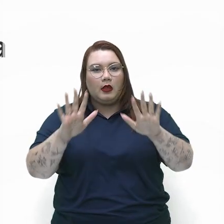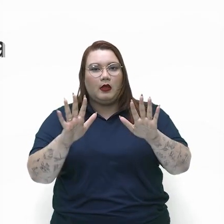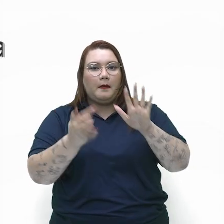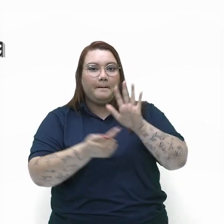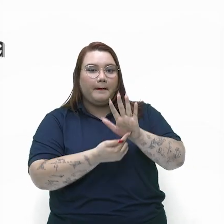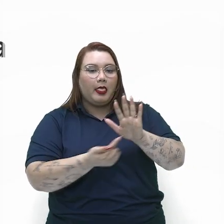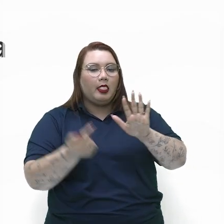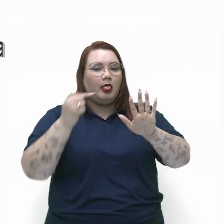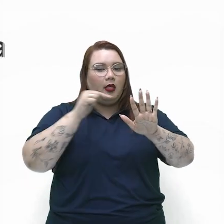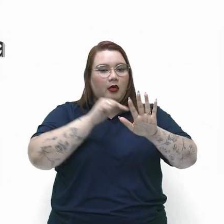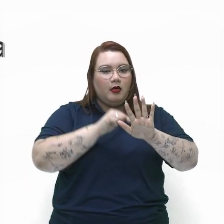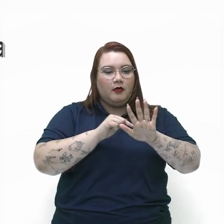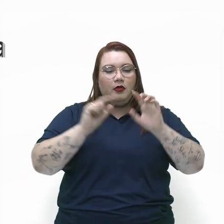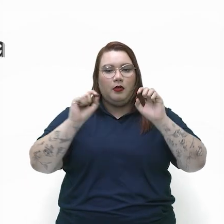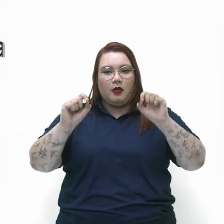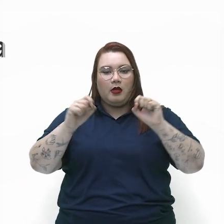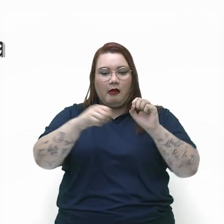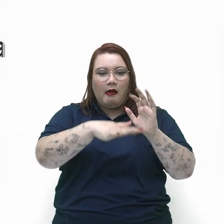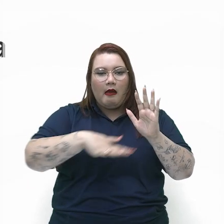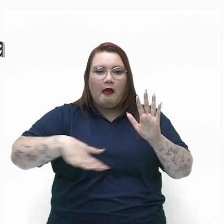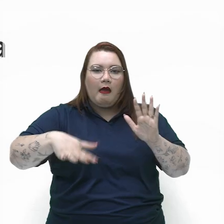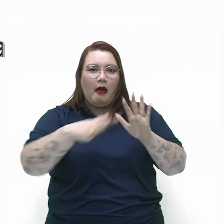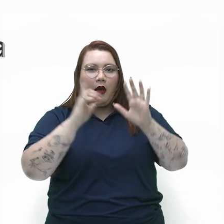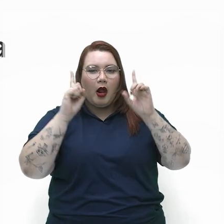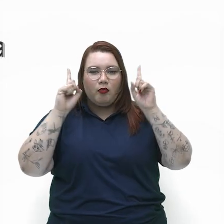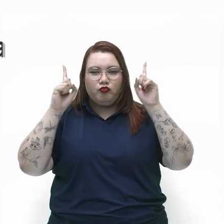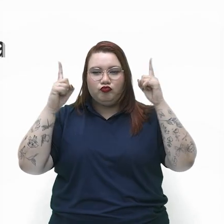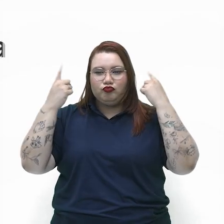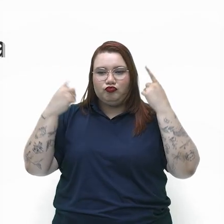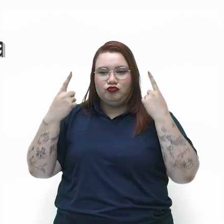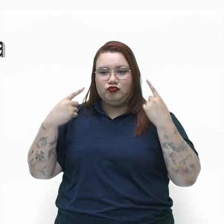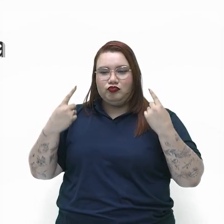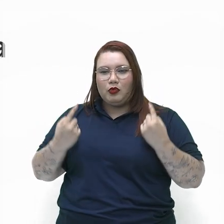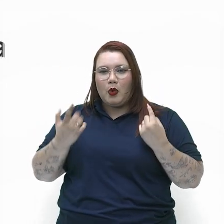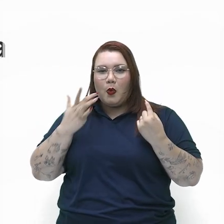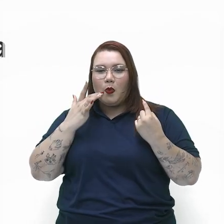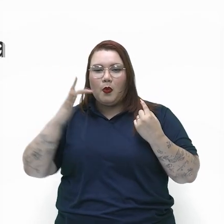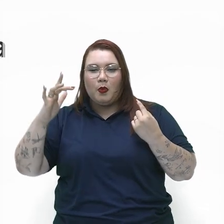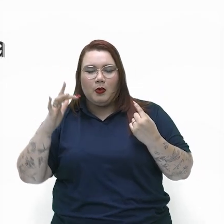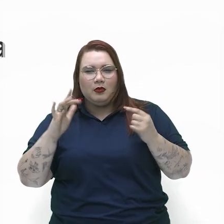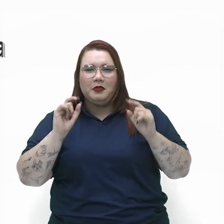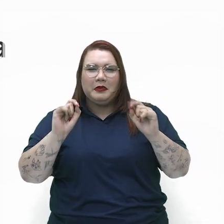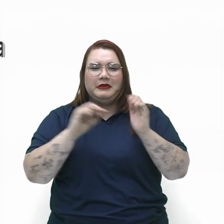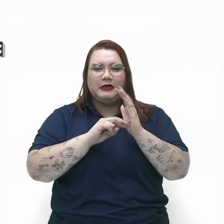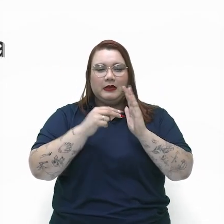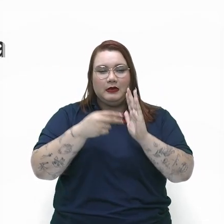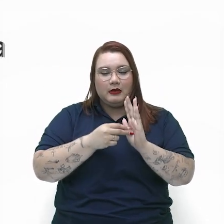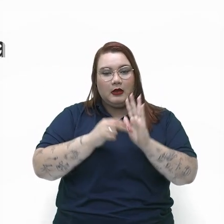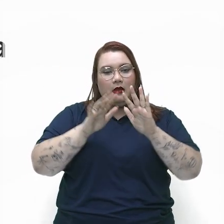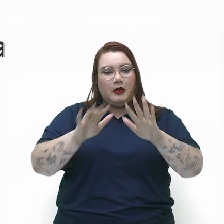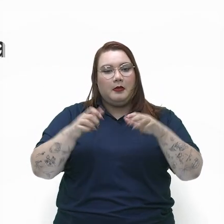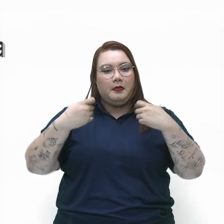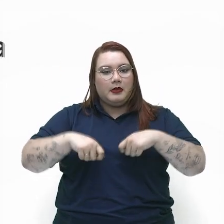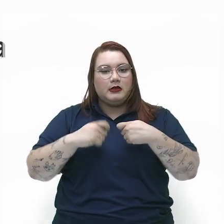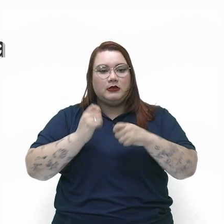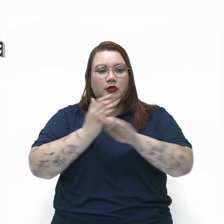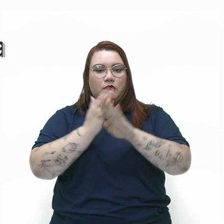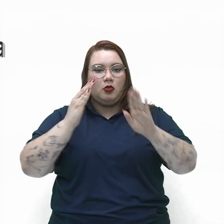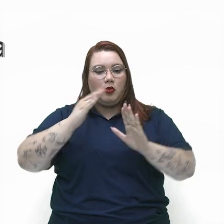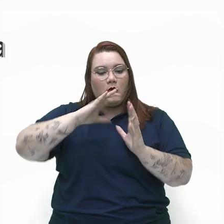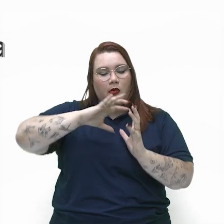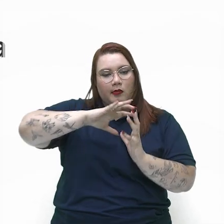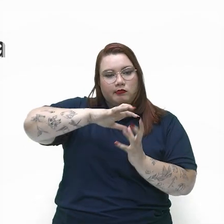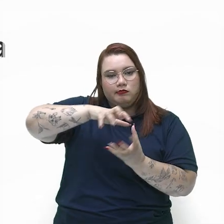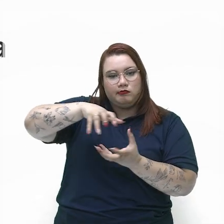aí uma metáfora com a zona do Caixinhos Dourados, nós buscamos uma estrela, um